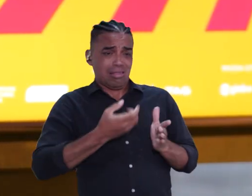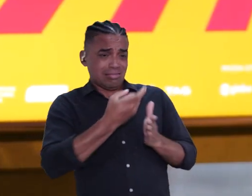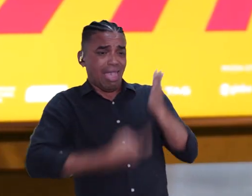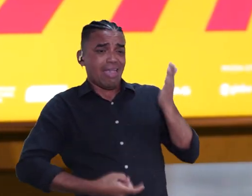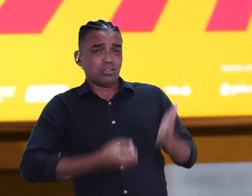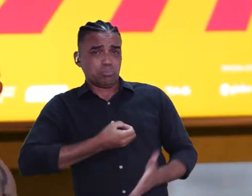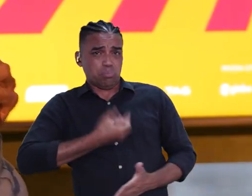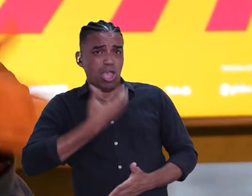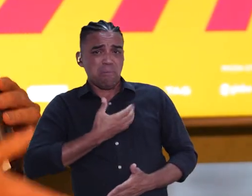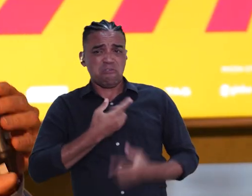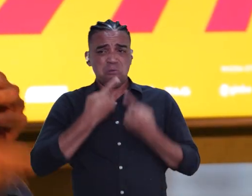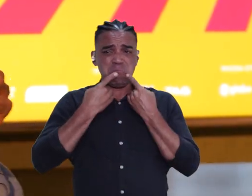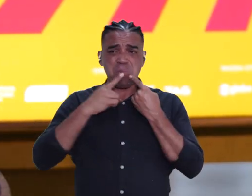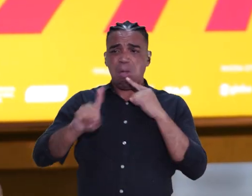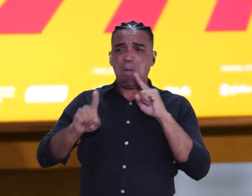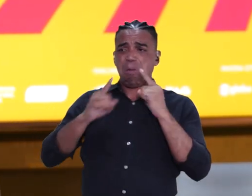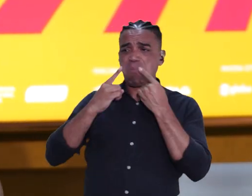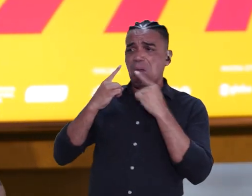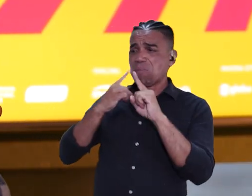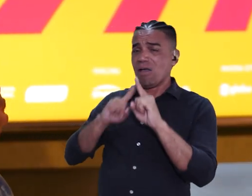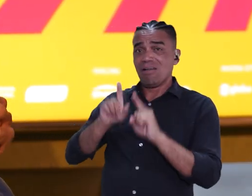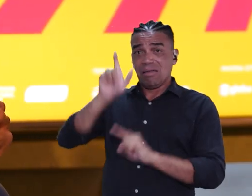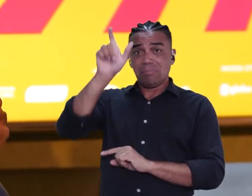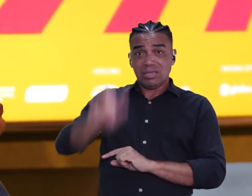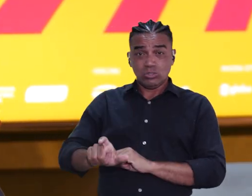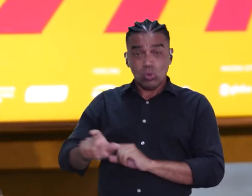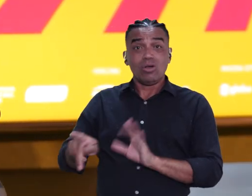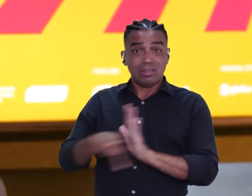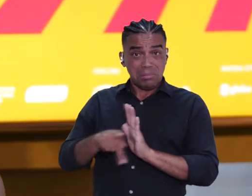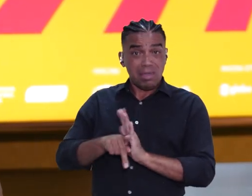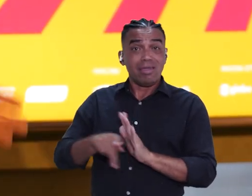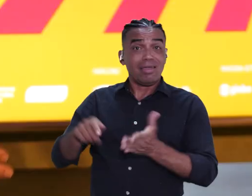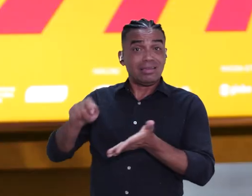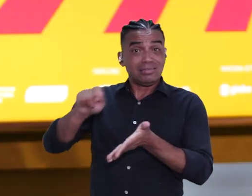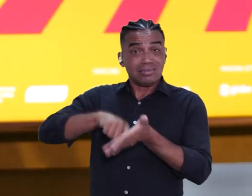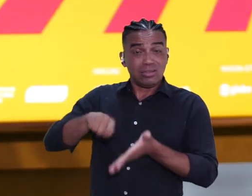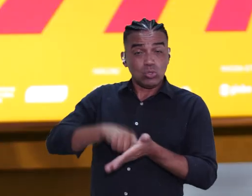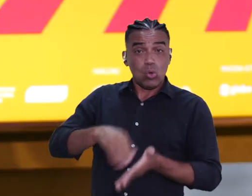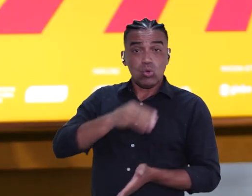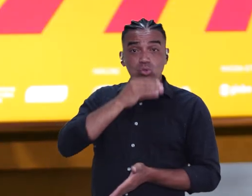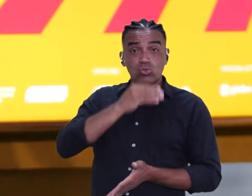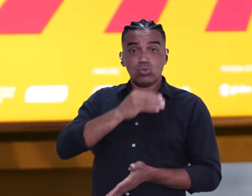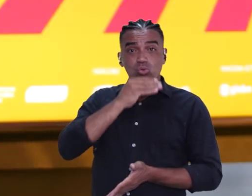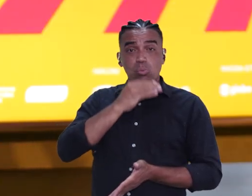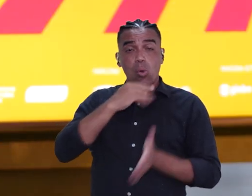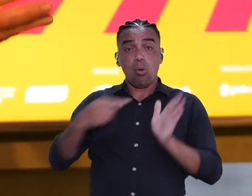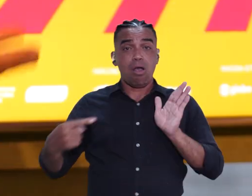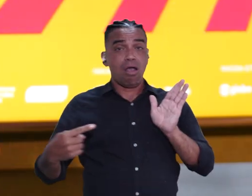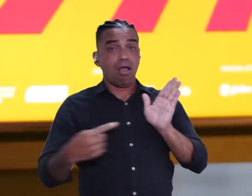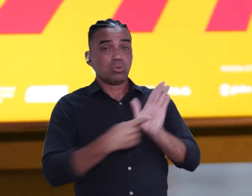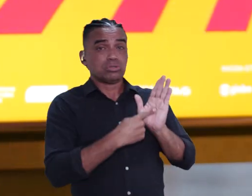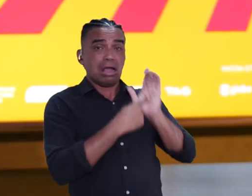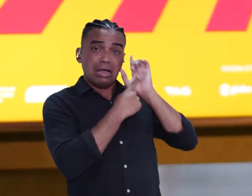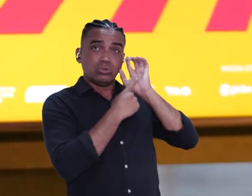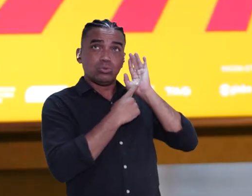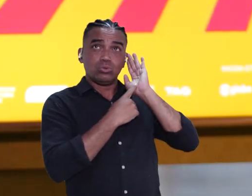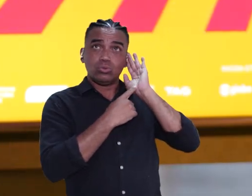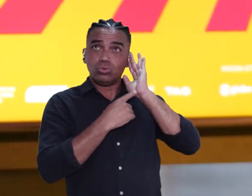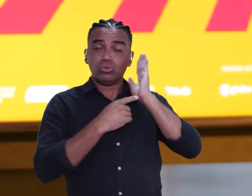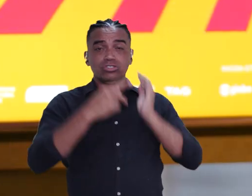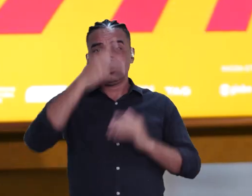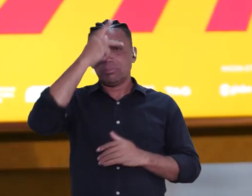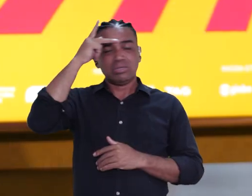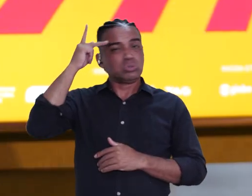foi injuriado. A figura, a pessoa de Drummond foi desde cedo acusada de ser o